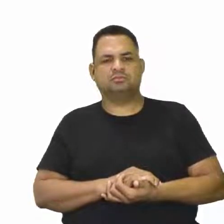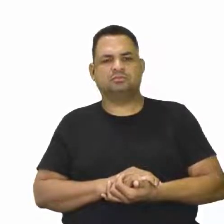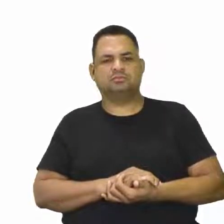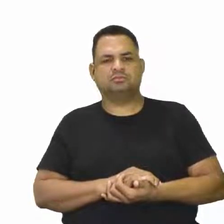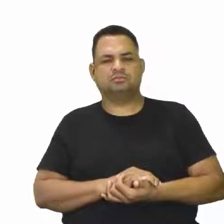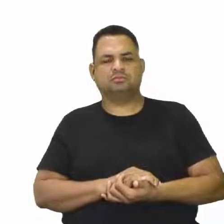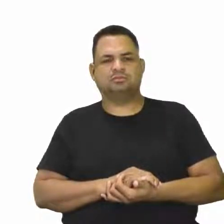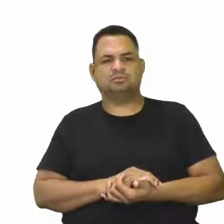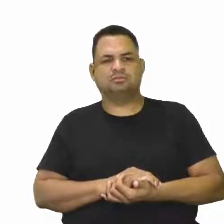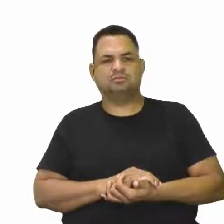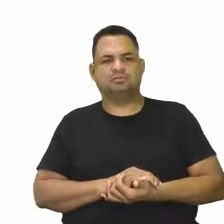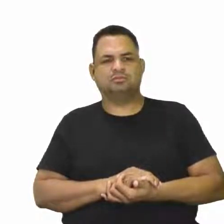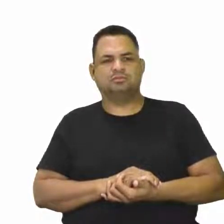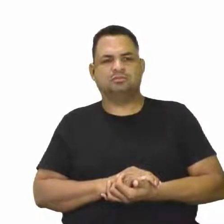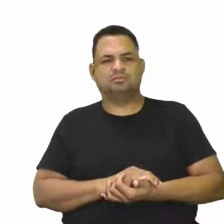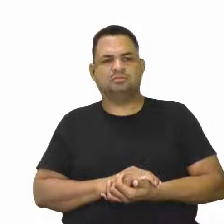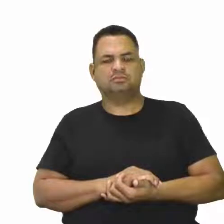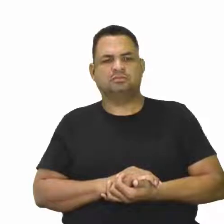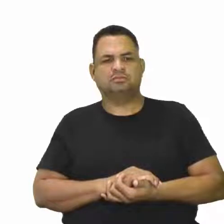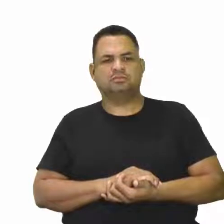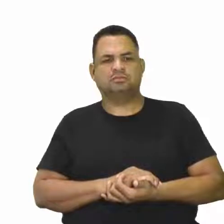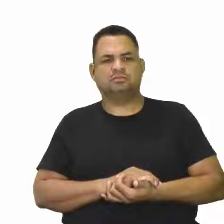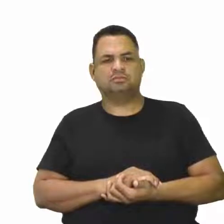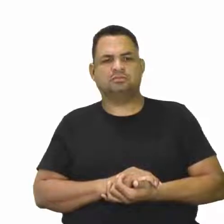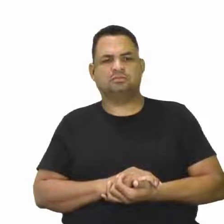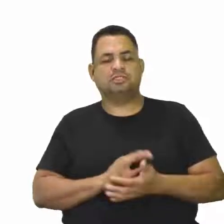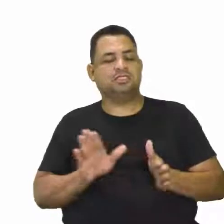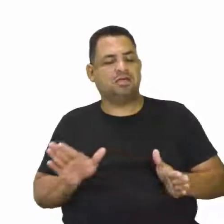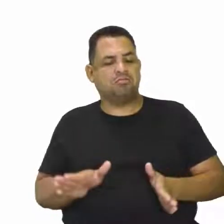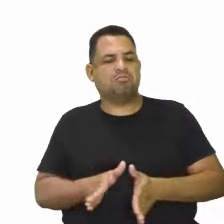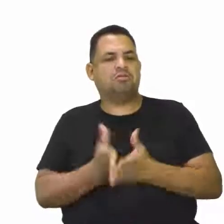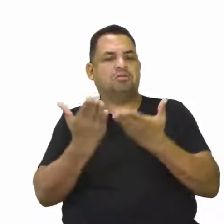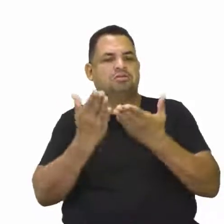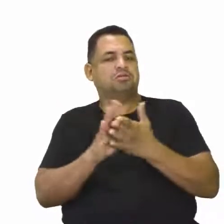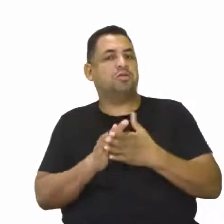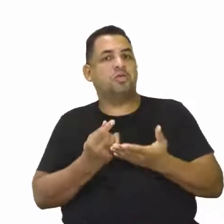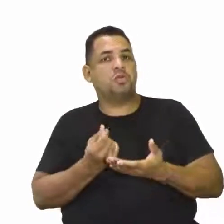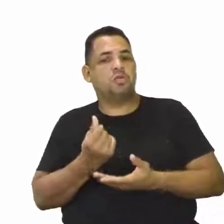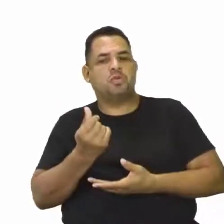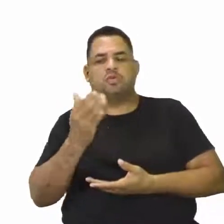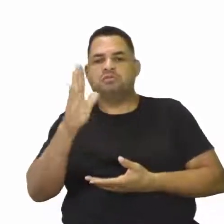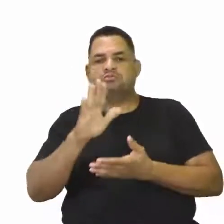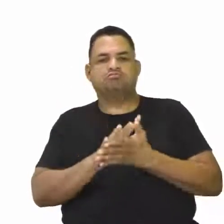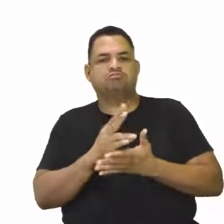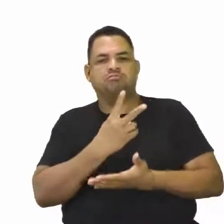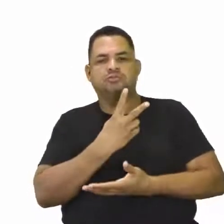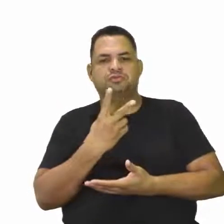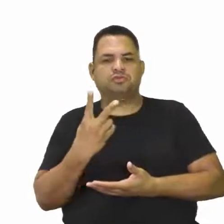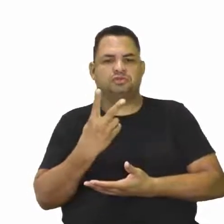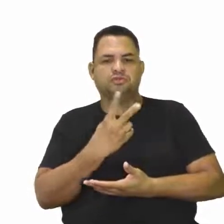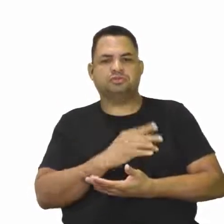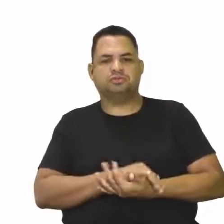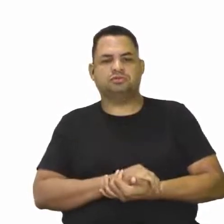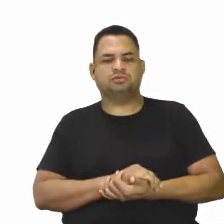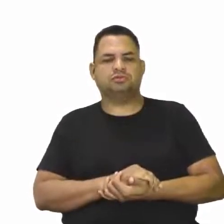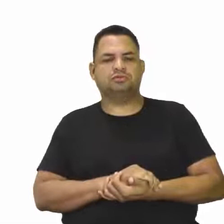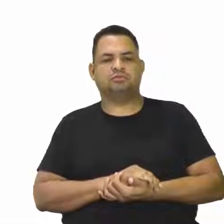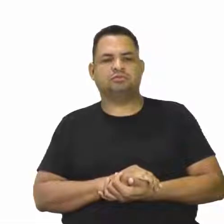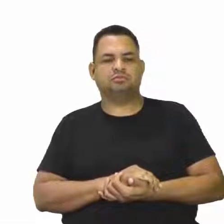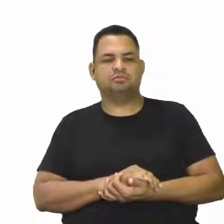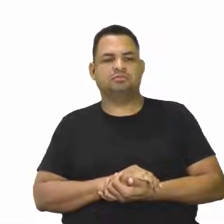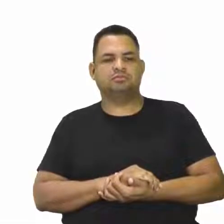riqueza, somos dois. Seja na pobreza, seja na riqueza, somos dois. É verdade esse bilhete.